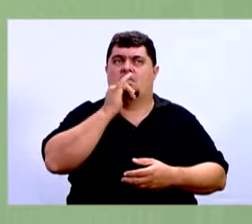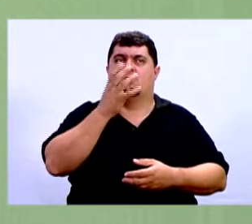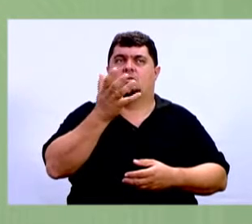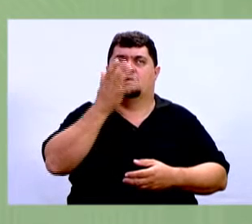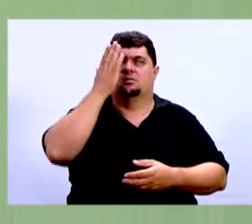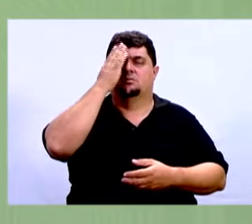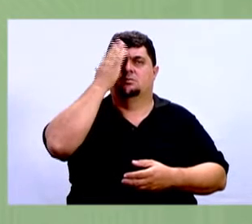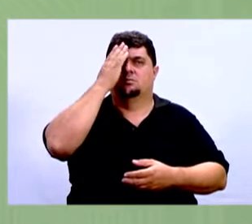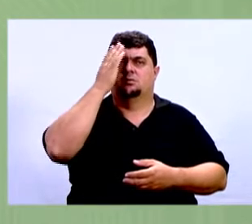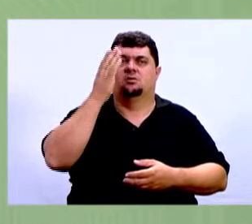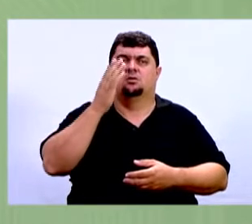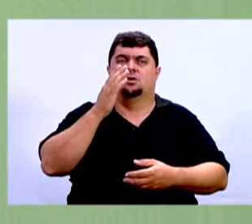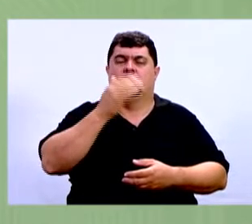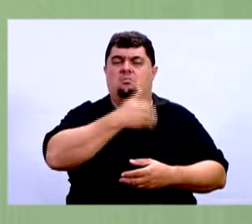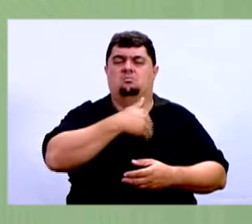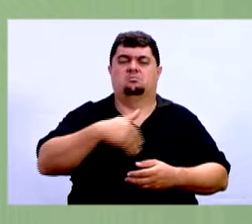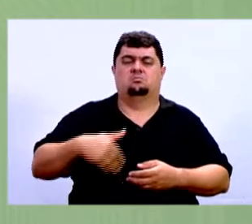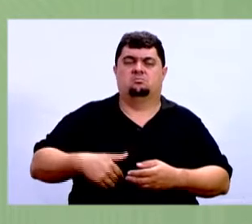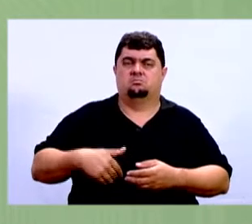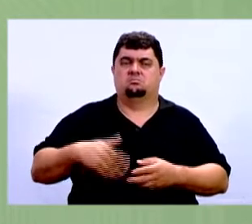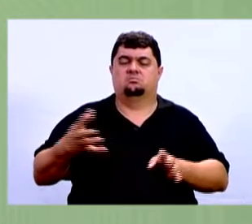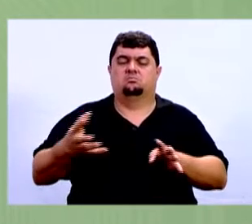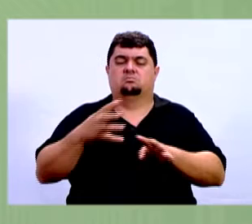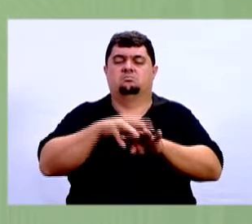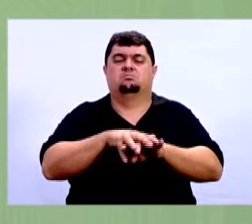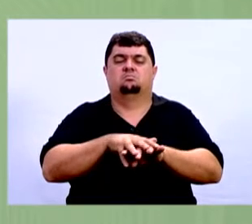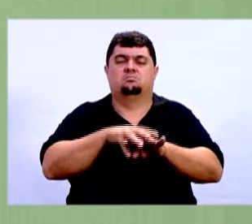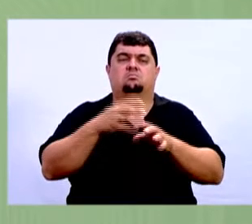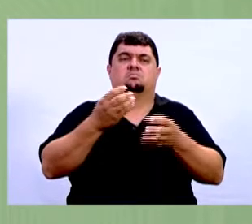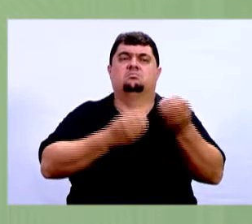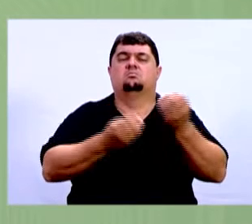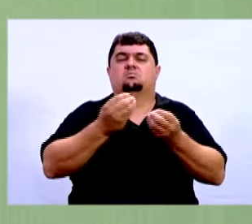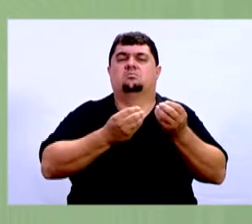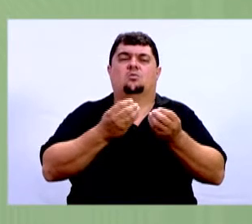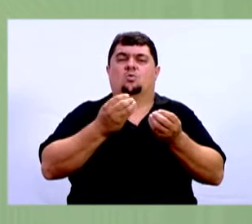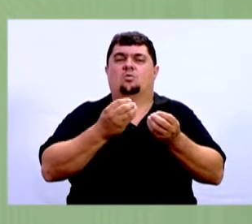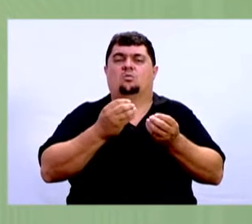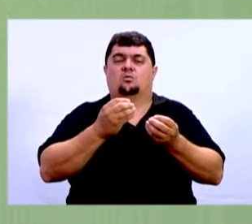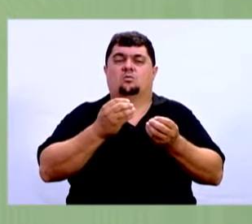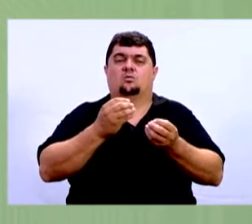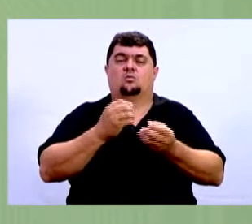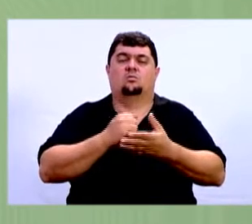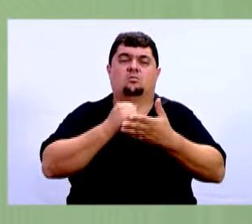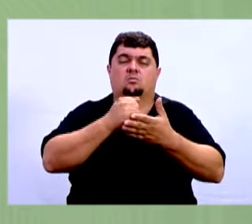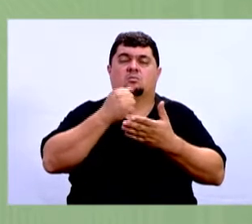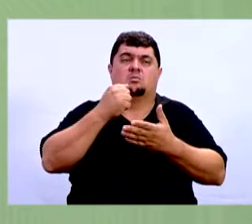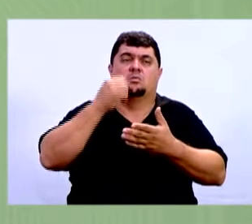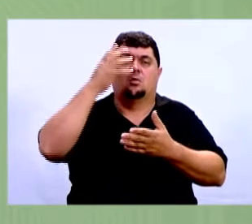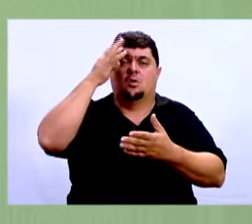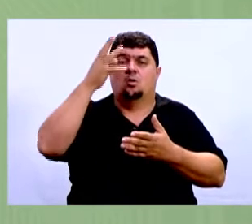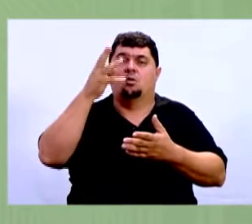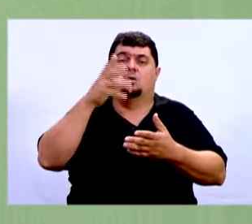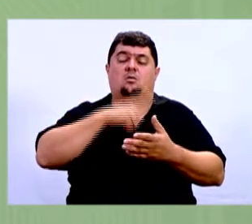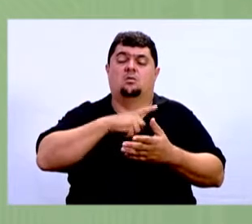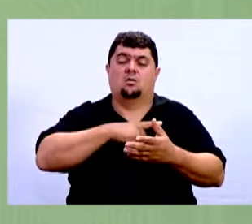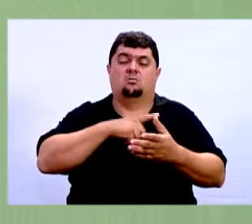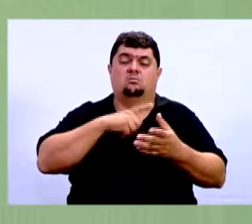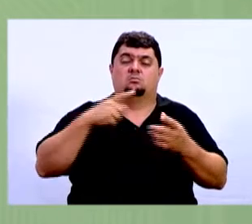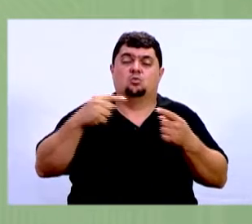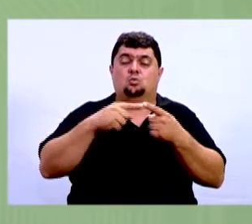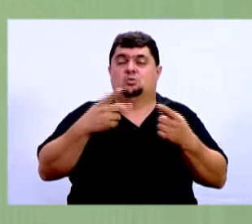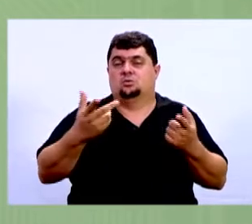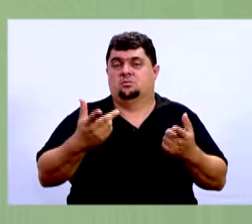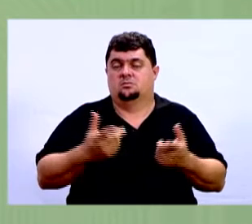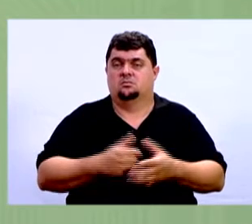saber, segundo as políticas de governo de inclusão social, ela está amparada em que teoria? E fazer uma discussão sobre